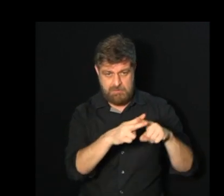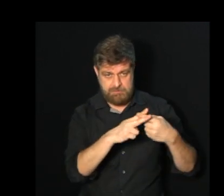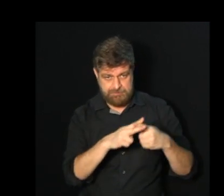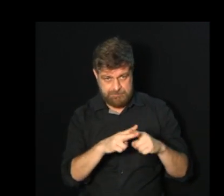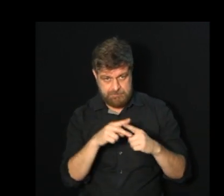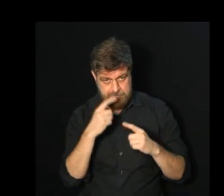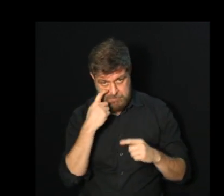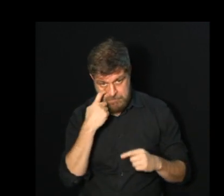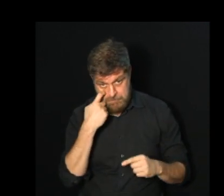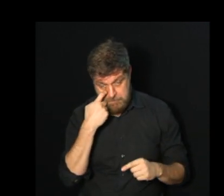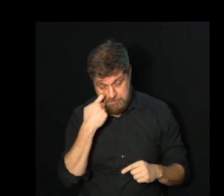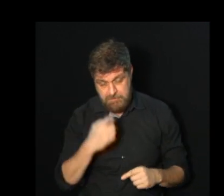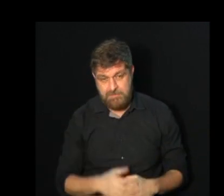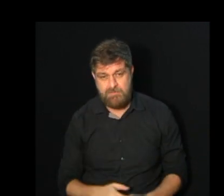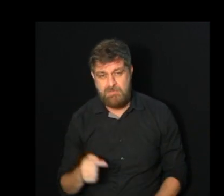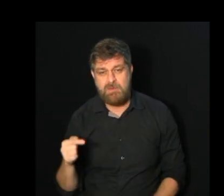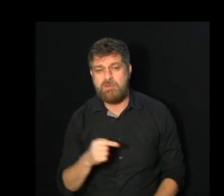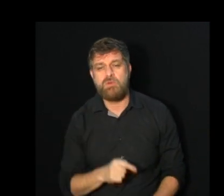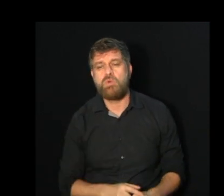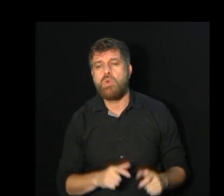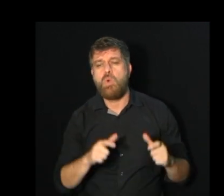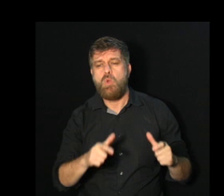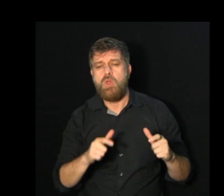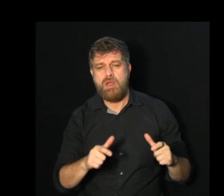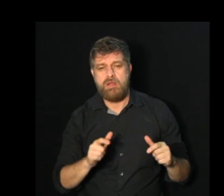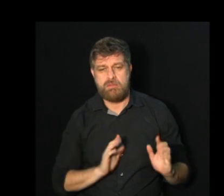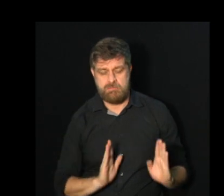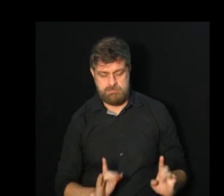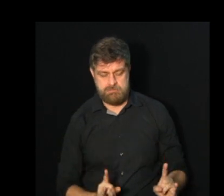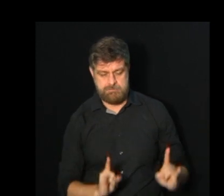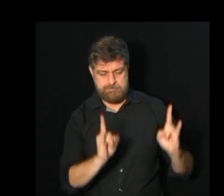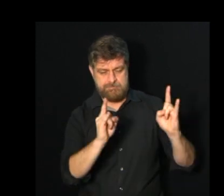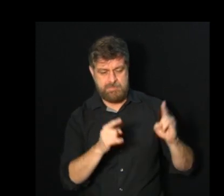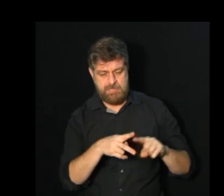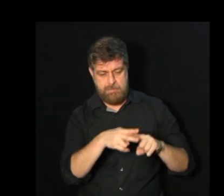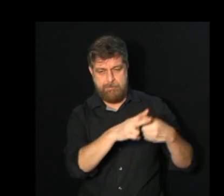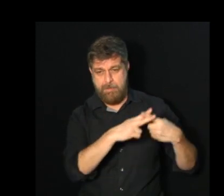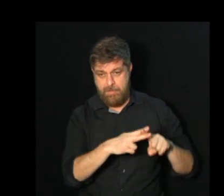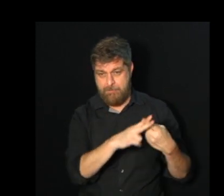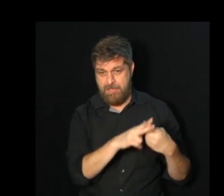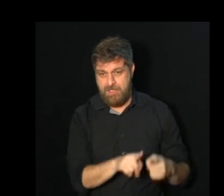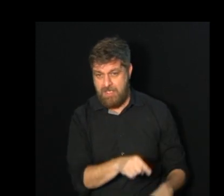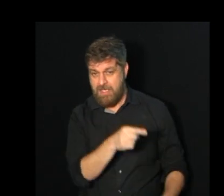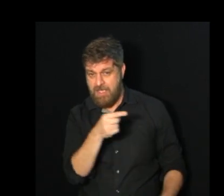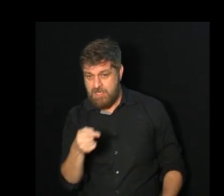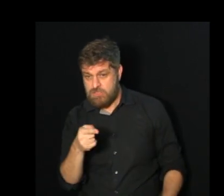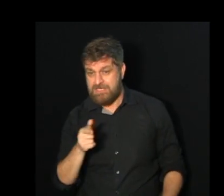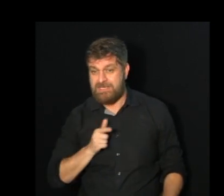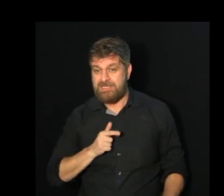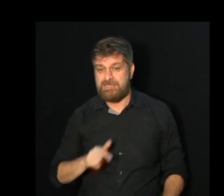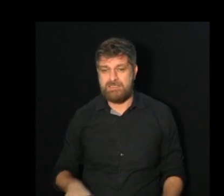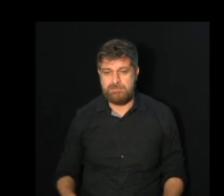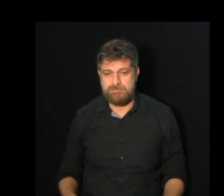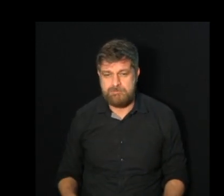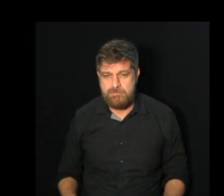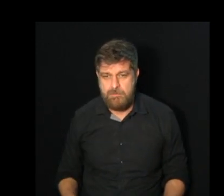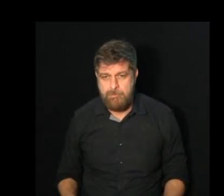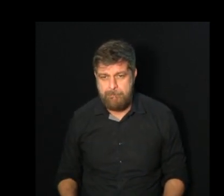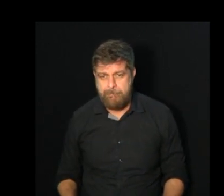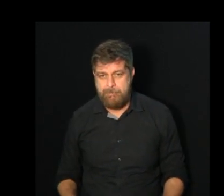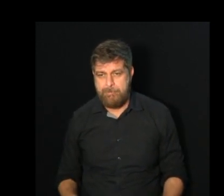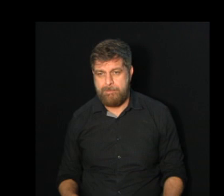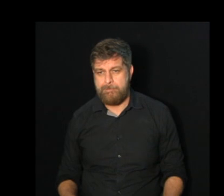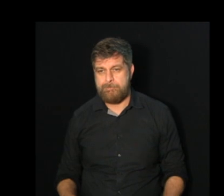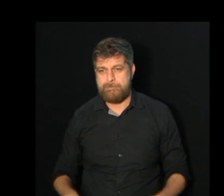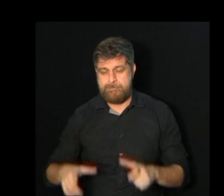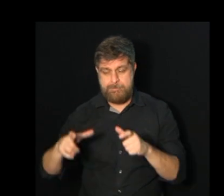analógica, então ela fica ali num compartimento e tal, e a outra repetidora digital ela já fica em nuvem, ela já fica num